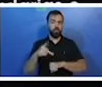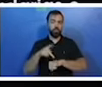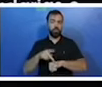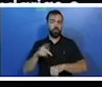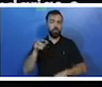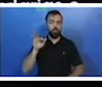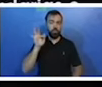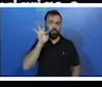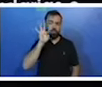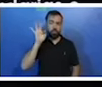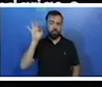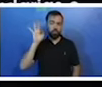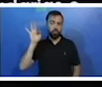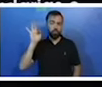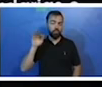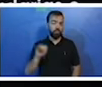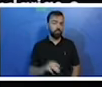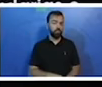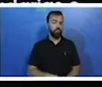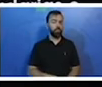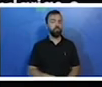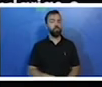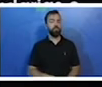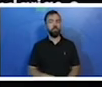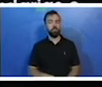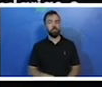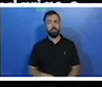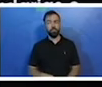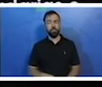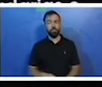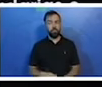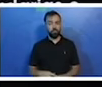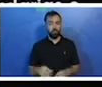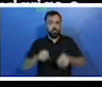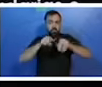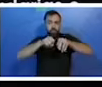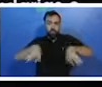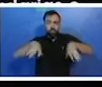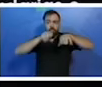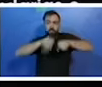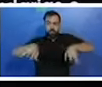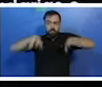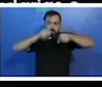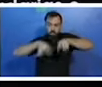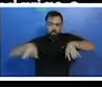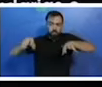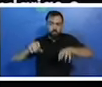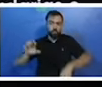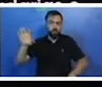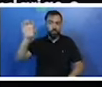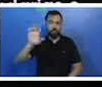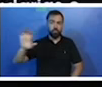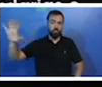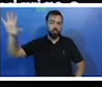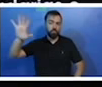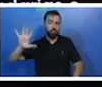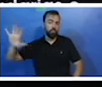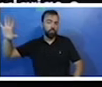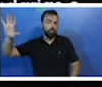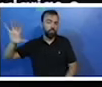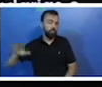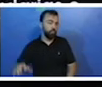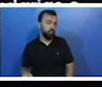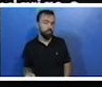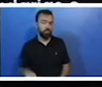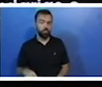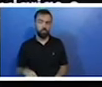por isso tem esse nome um pouco diferente, tá? E ela veio ganhando mais adeptos a partir da década de 90 e